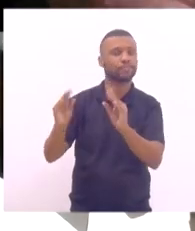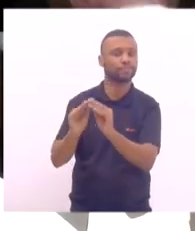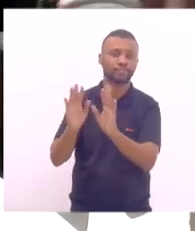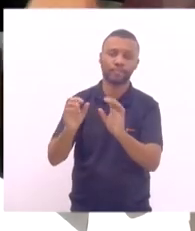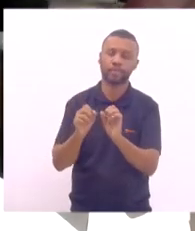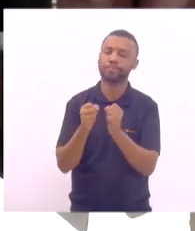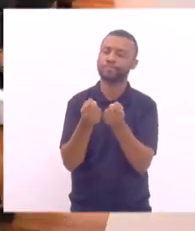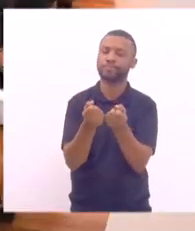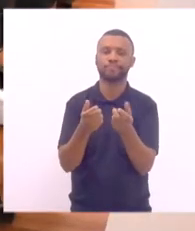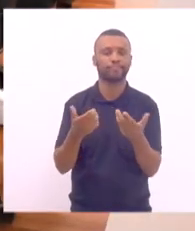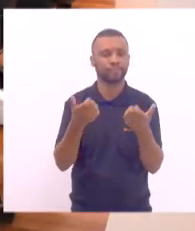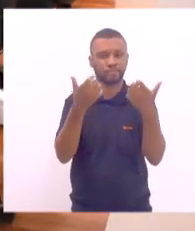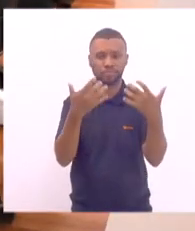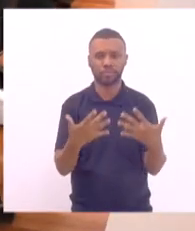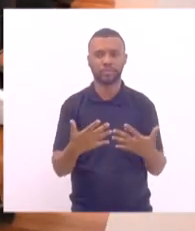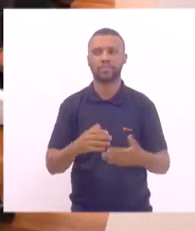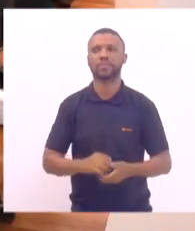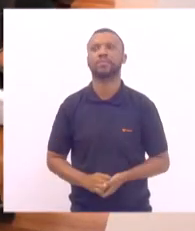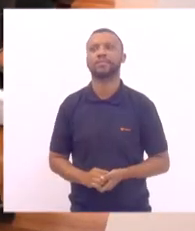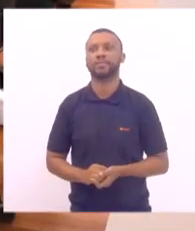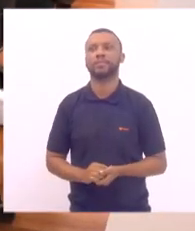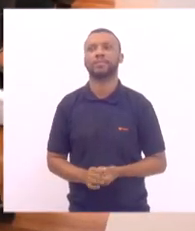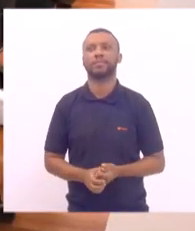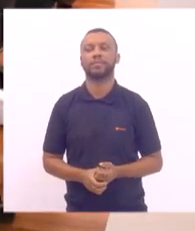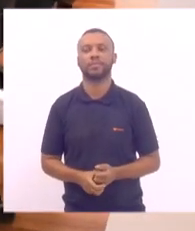defender, presidente.